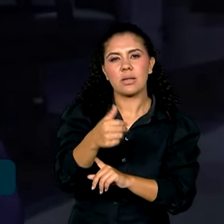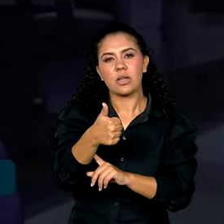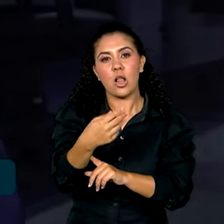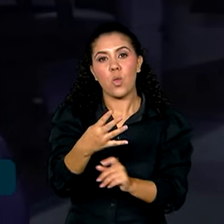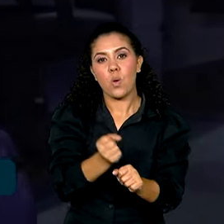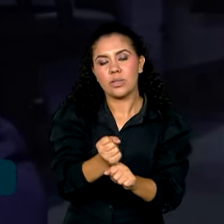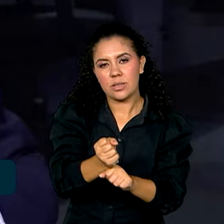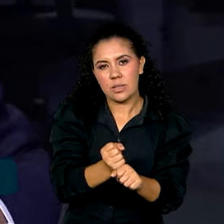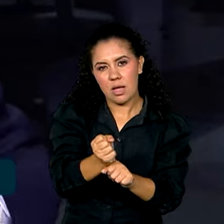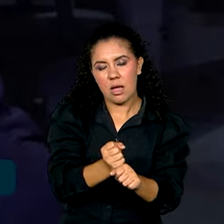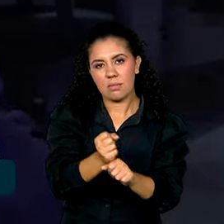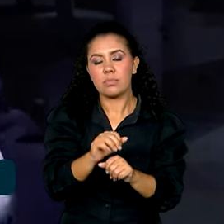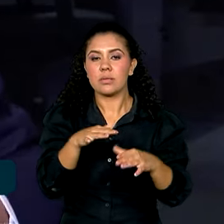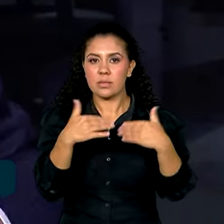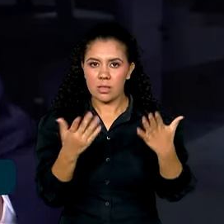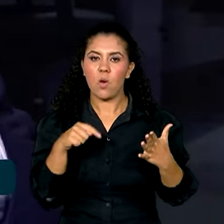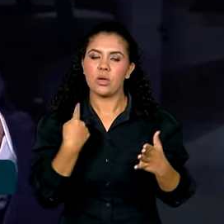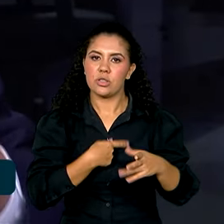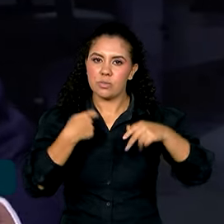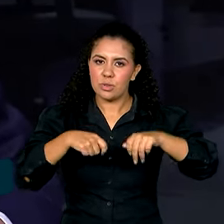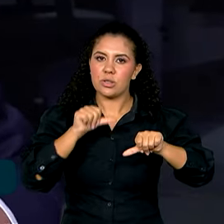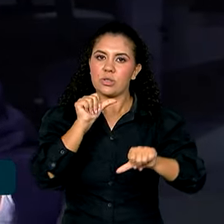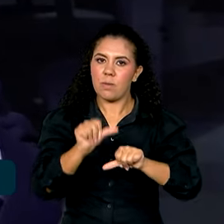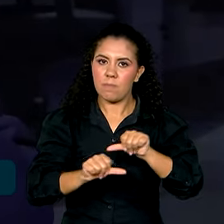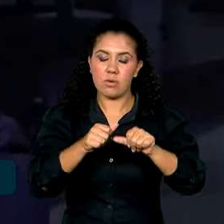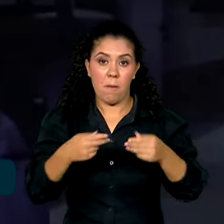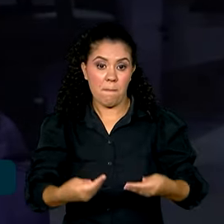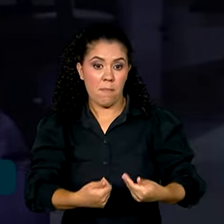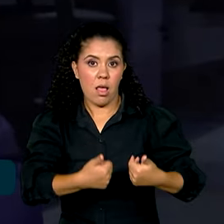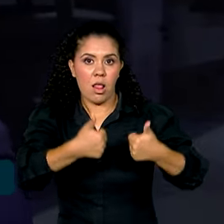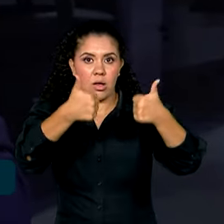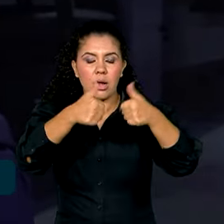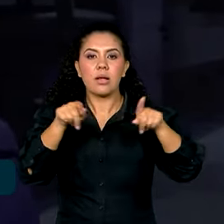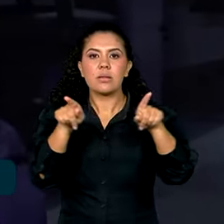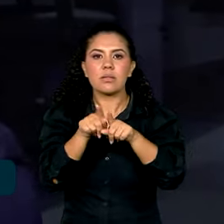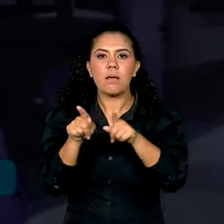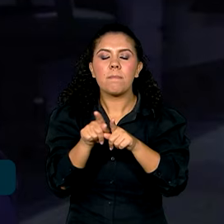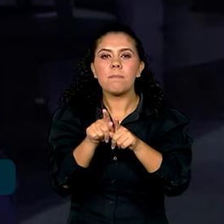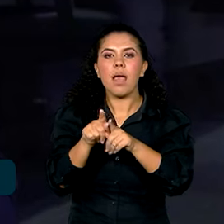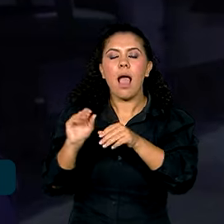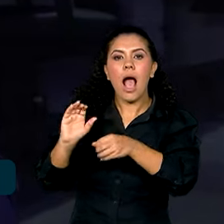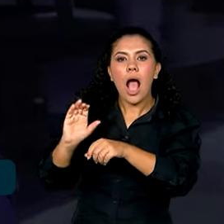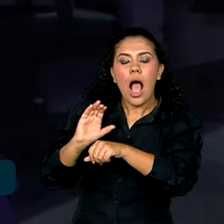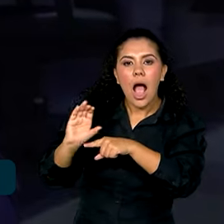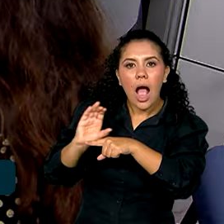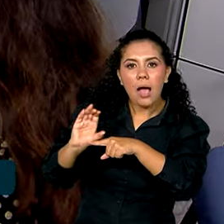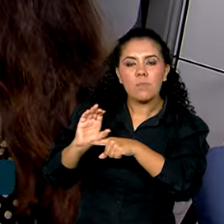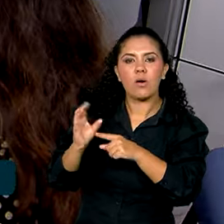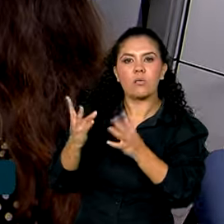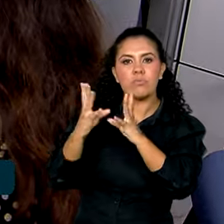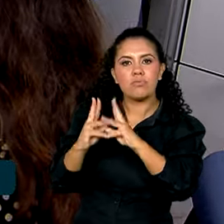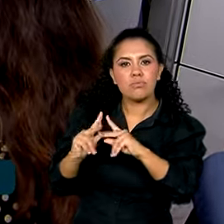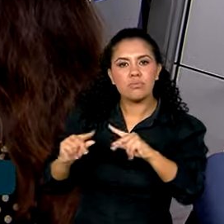as máquinas. Então, nós precisamos renovar, modernizar, descarbonizar e melhorar a produtividade.